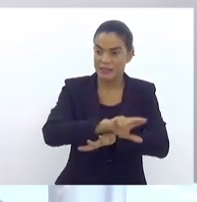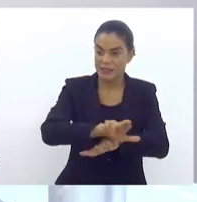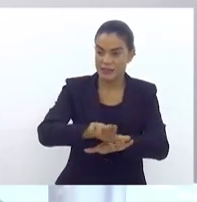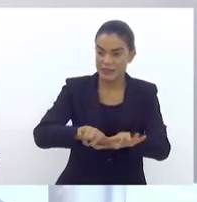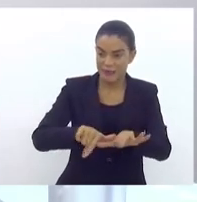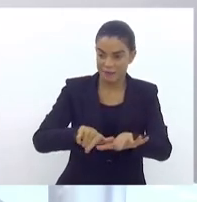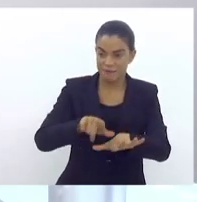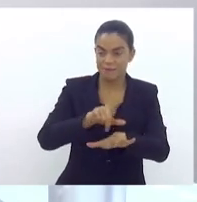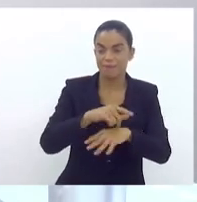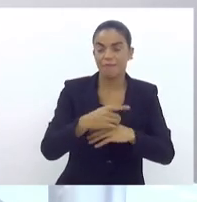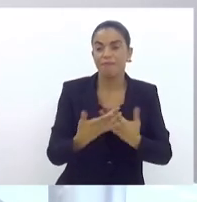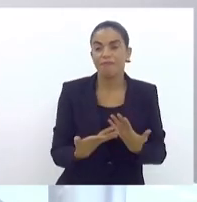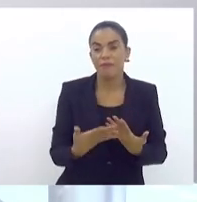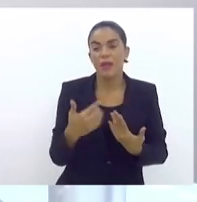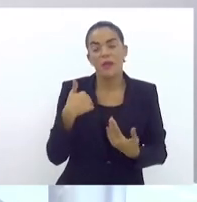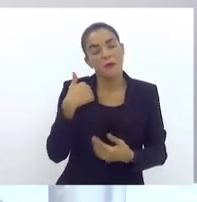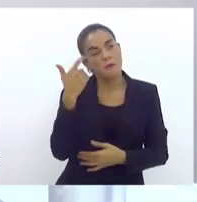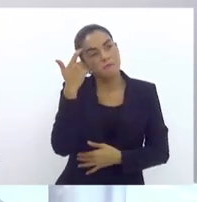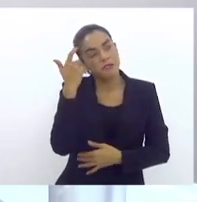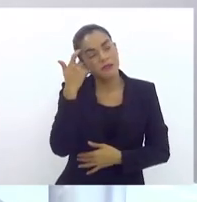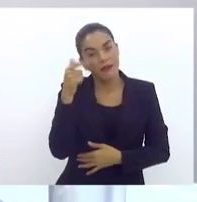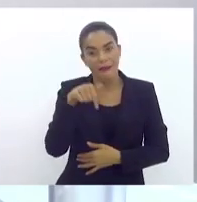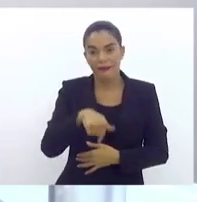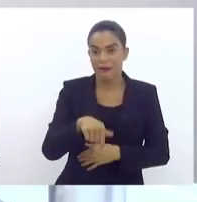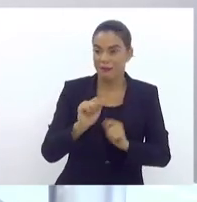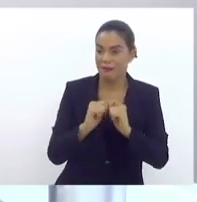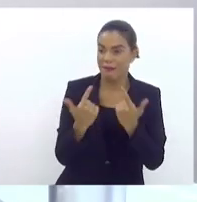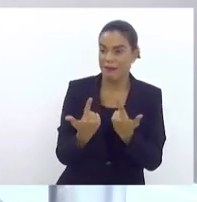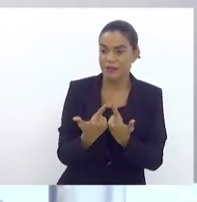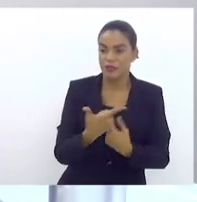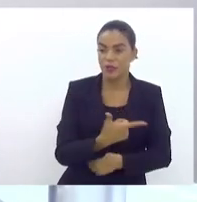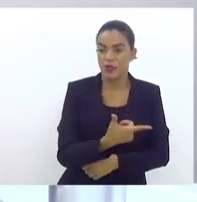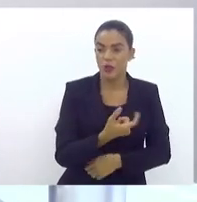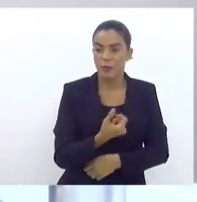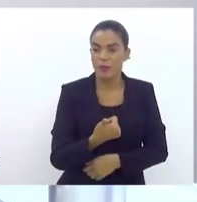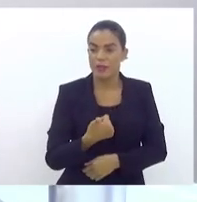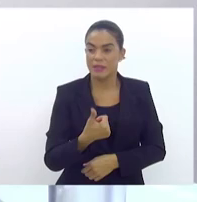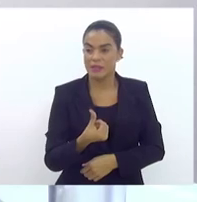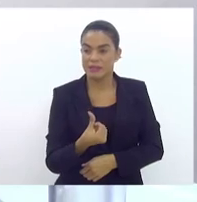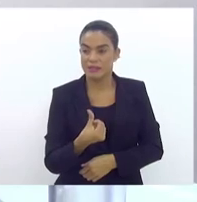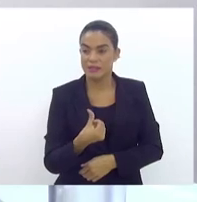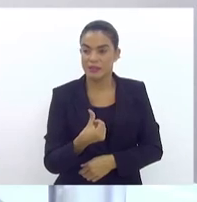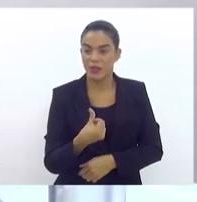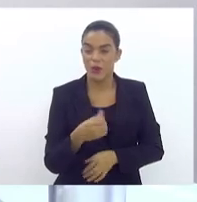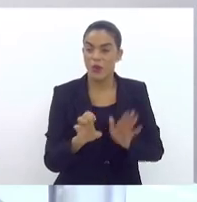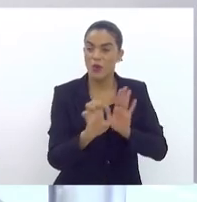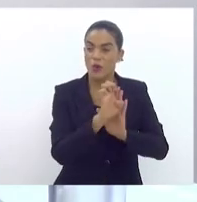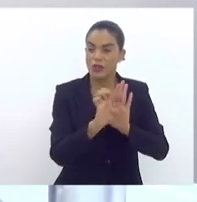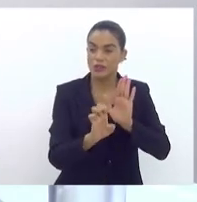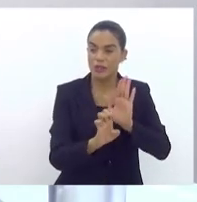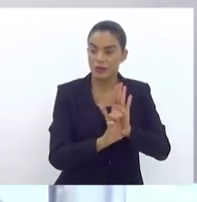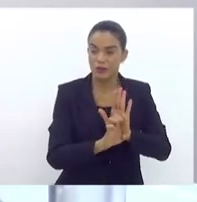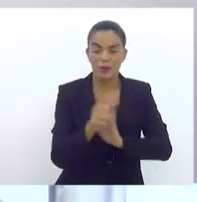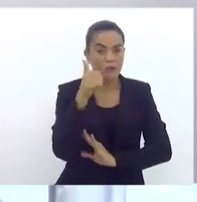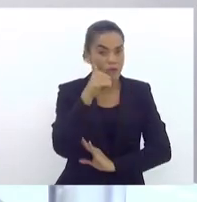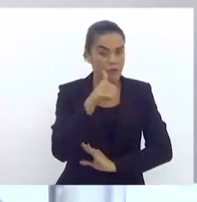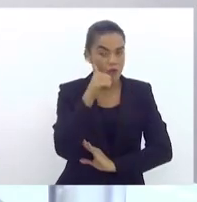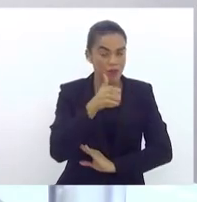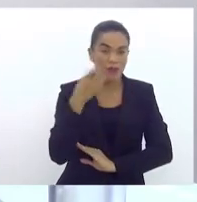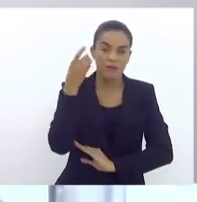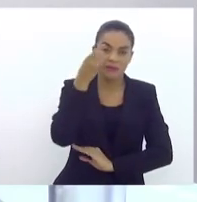nós propusemos aqui nessa casa em 2016 o estatuto da mulher parlamentar